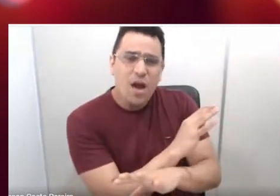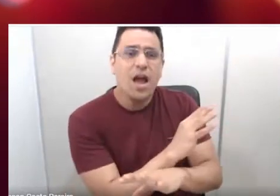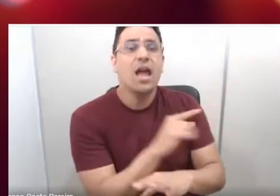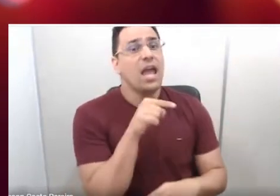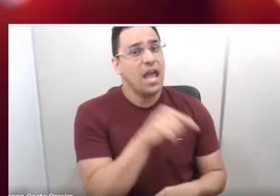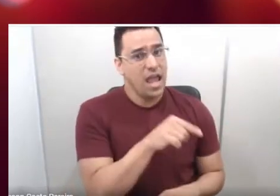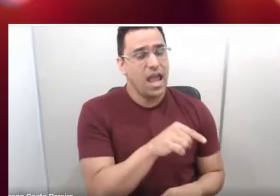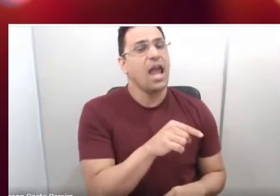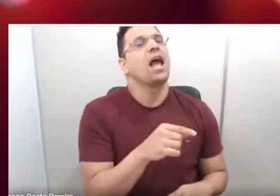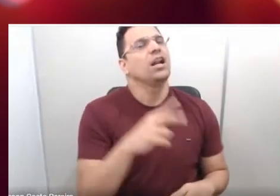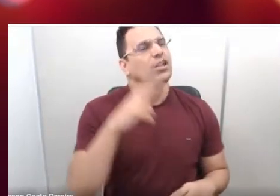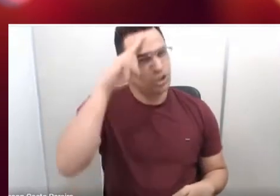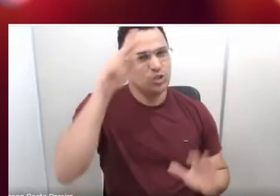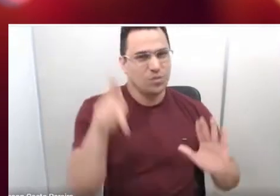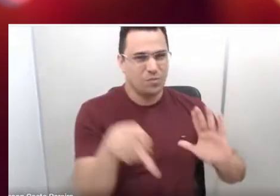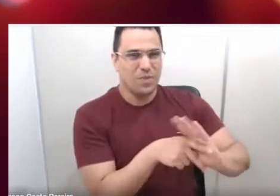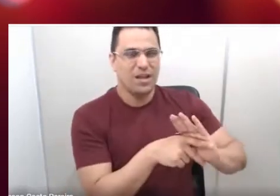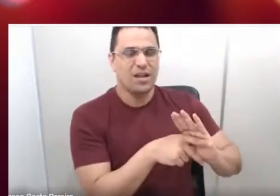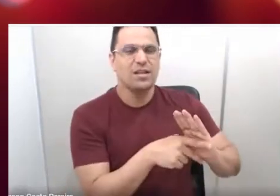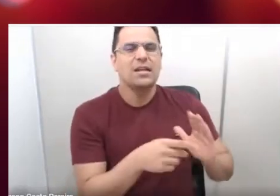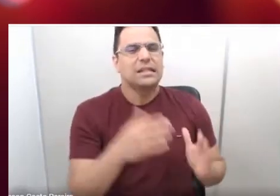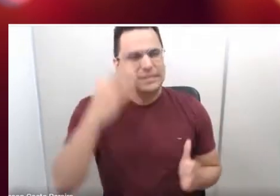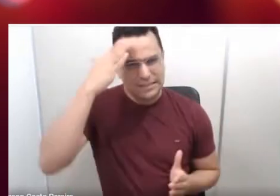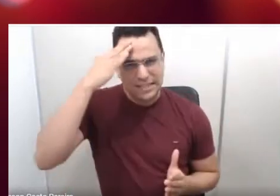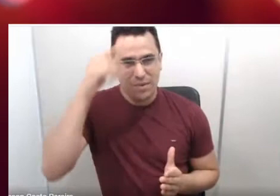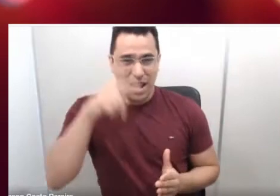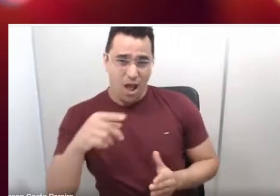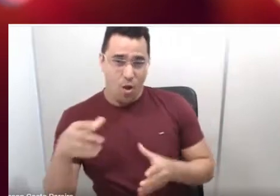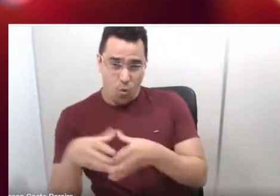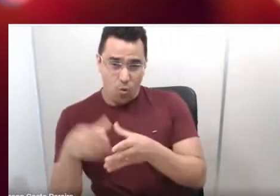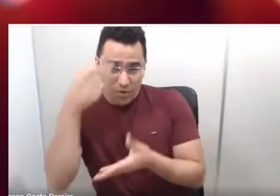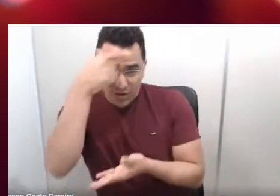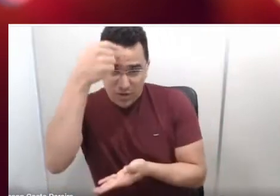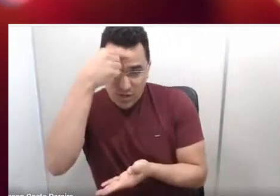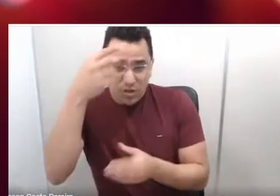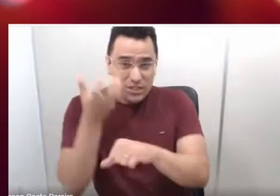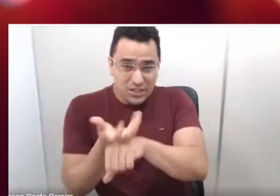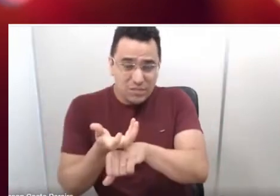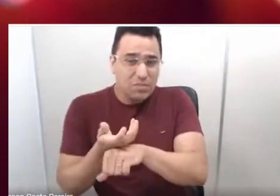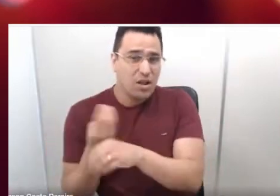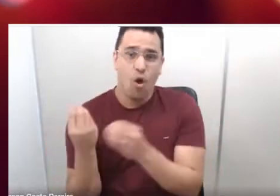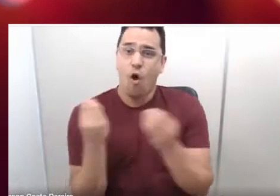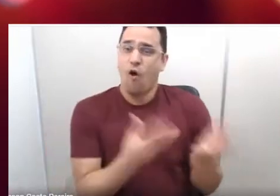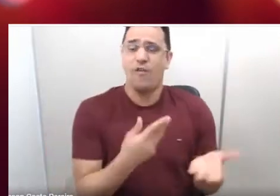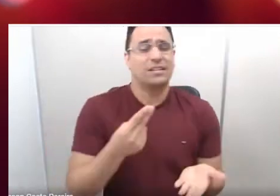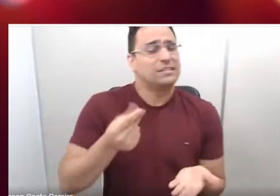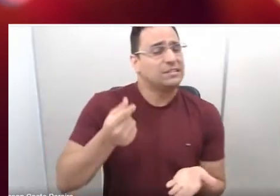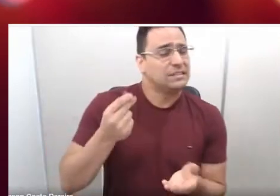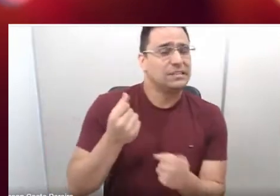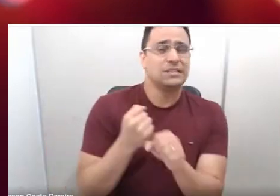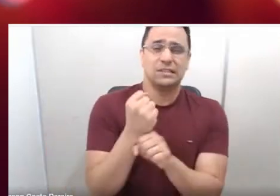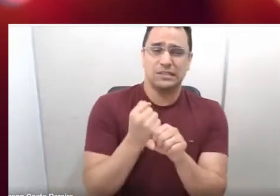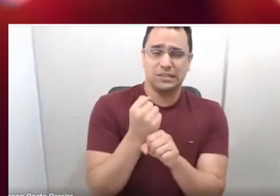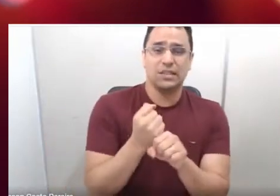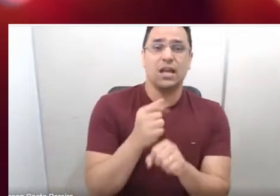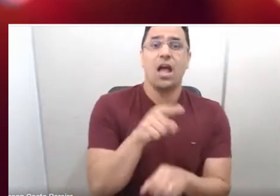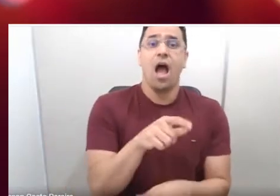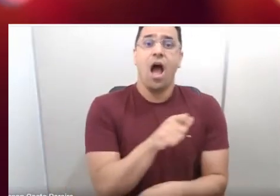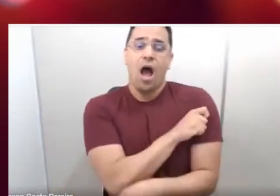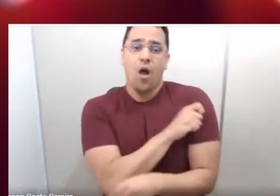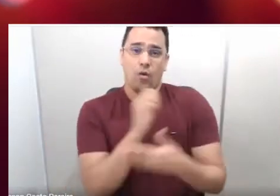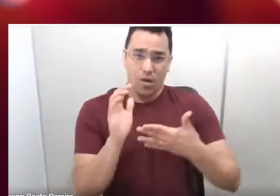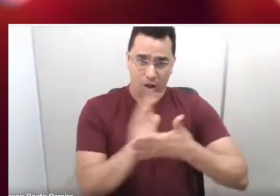era uma disciplina que não era ofertada no curso há anos, né? E que era a última que faltava para mim, outros estudantes do curso de História para concluir o